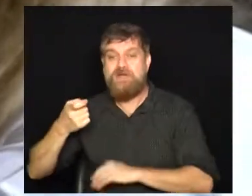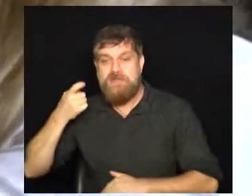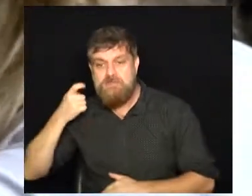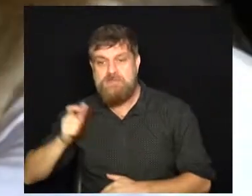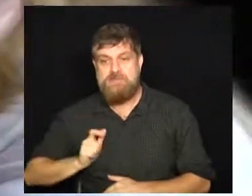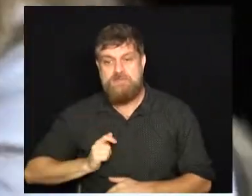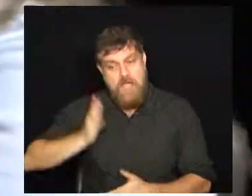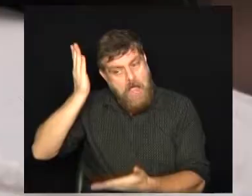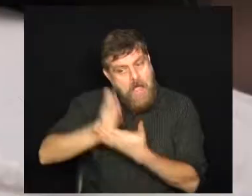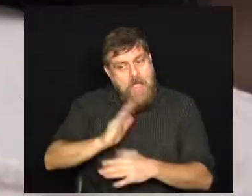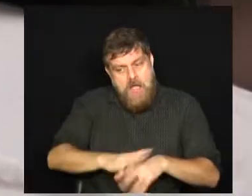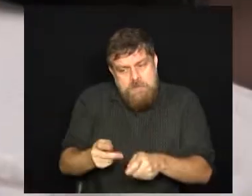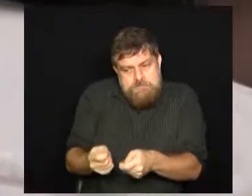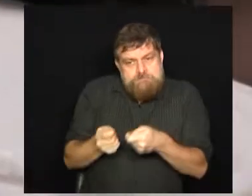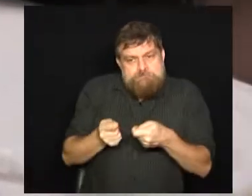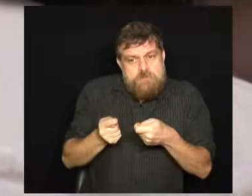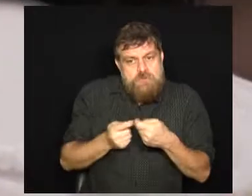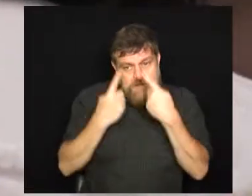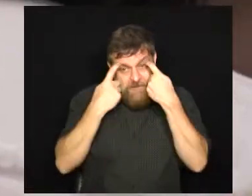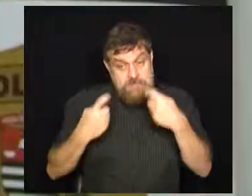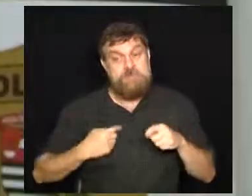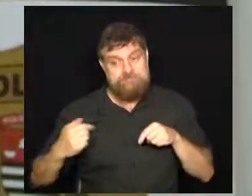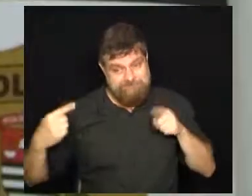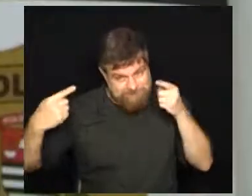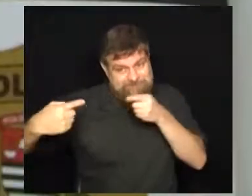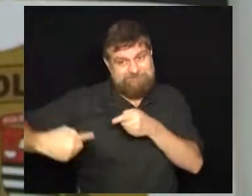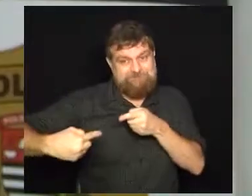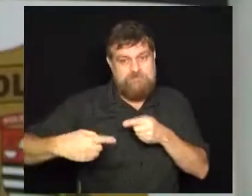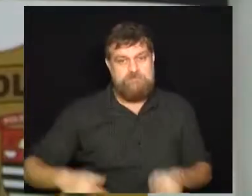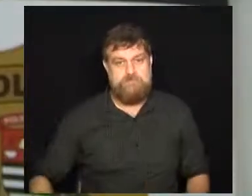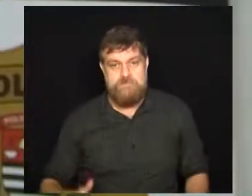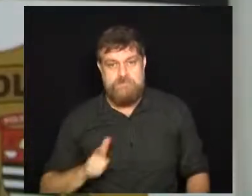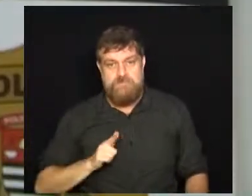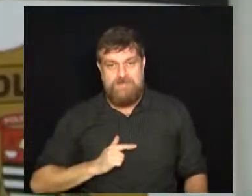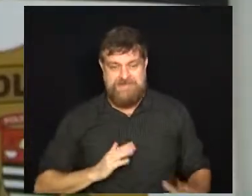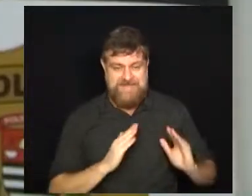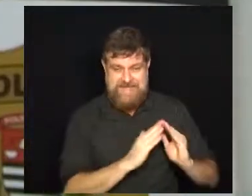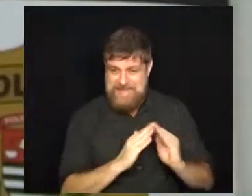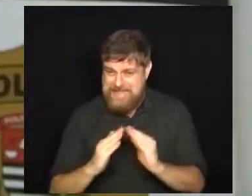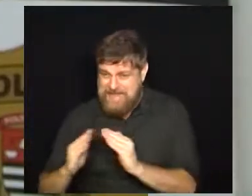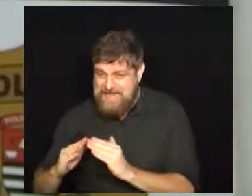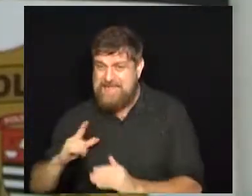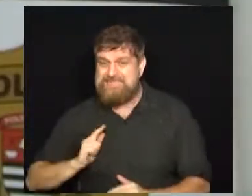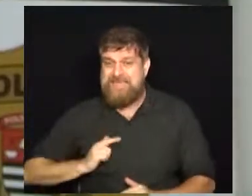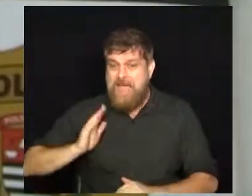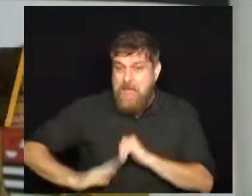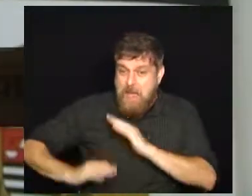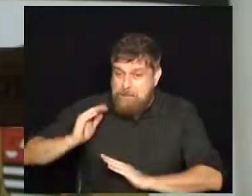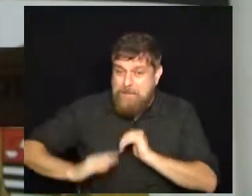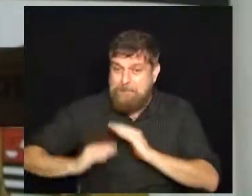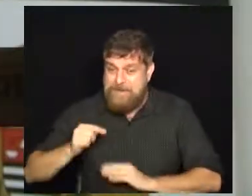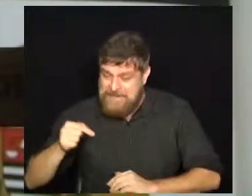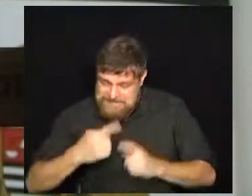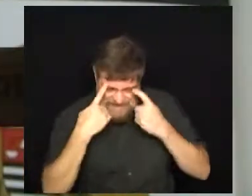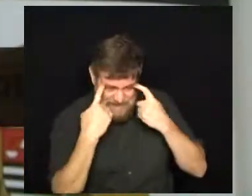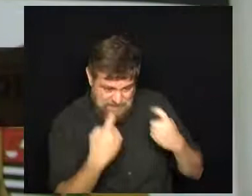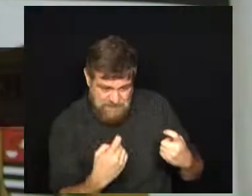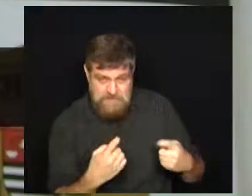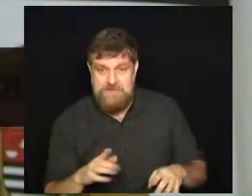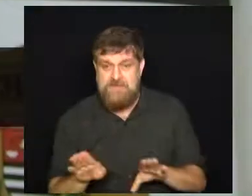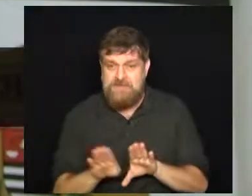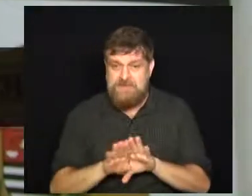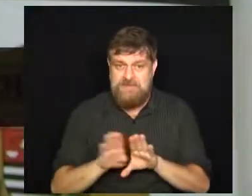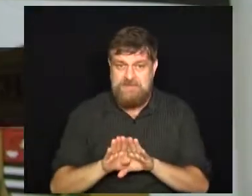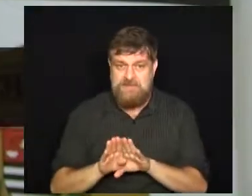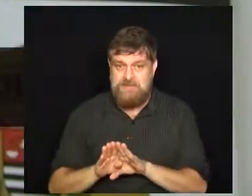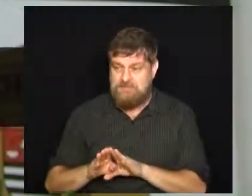freio na violência ainda é um desafio. A violência dentro dos lares, ela é um comportamento aprendido e ela é um